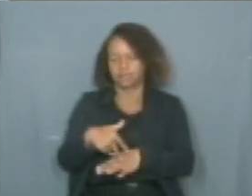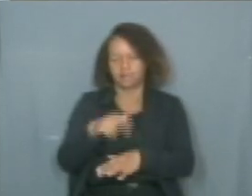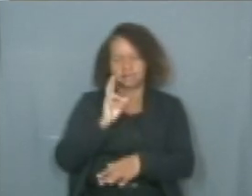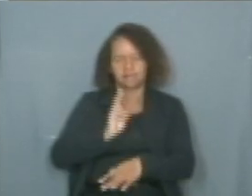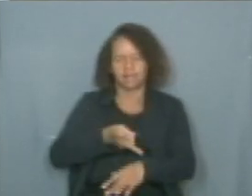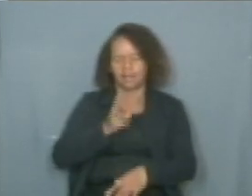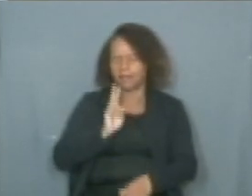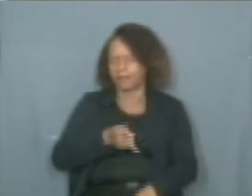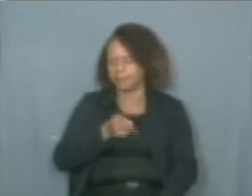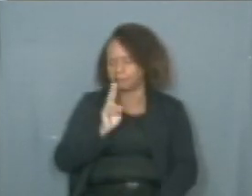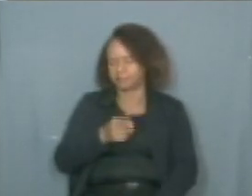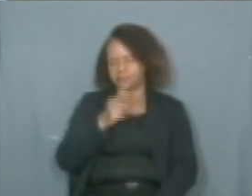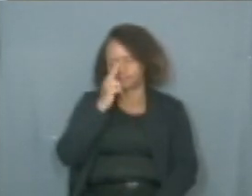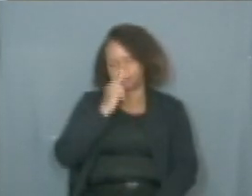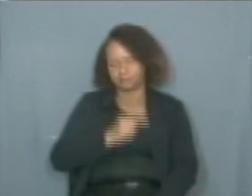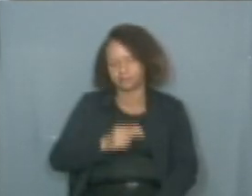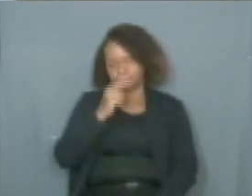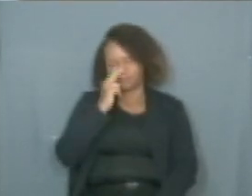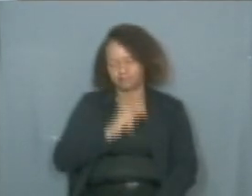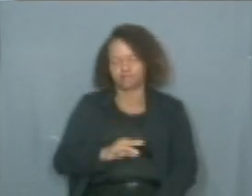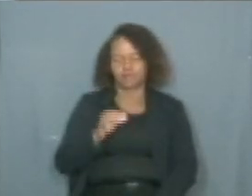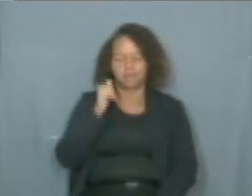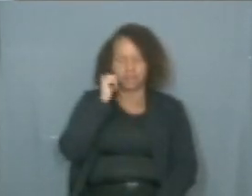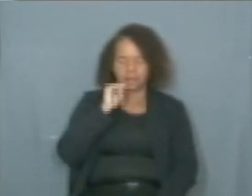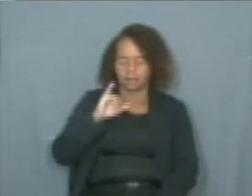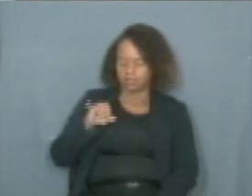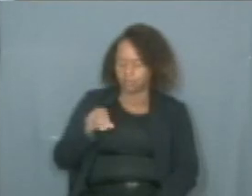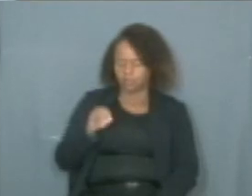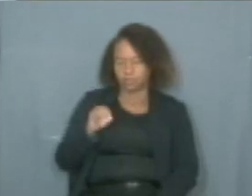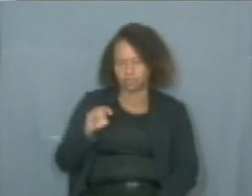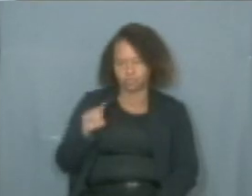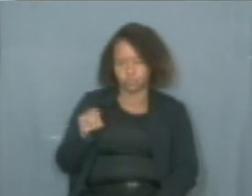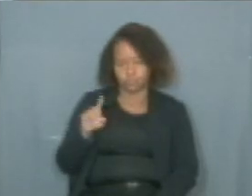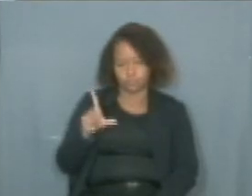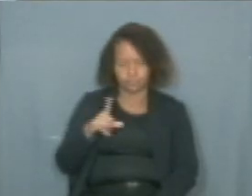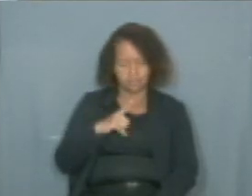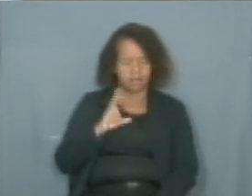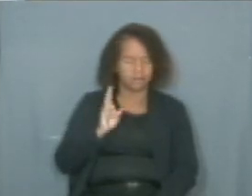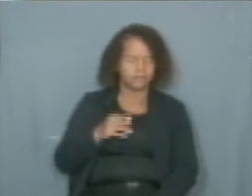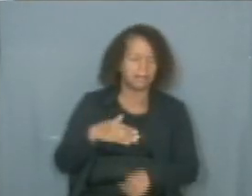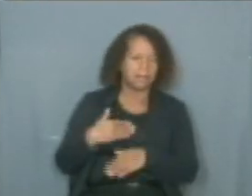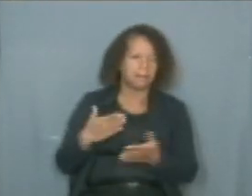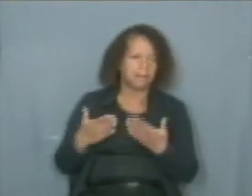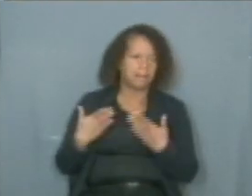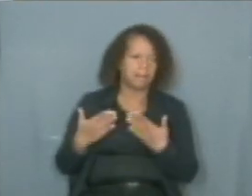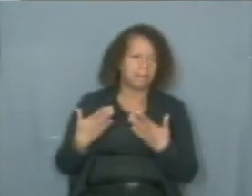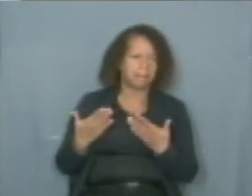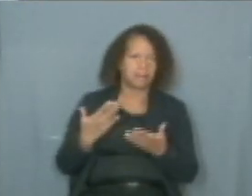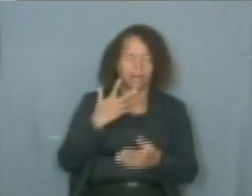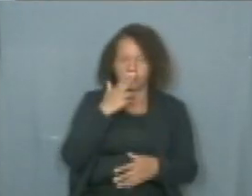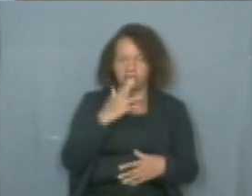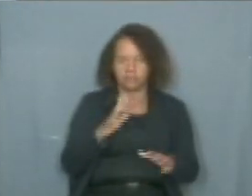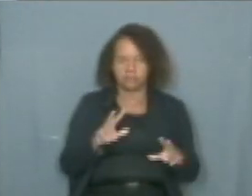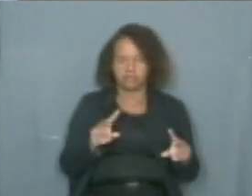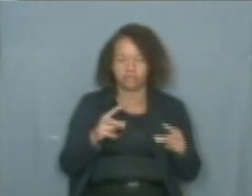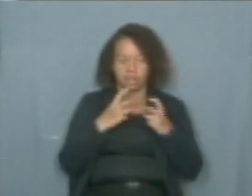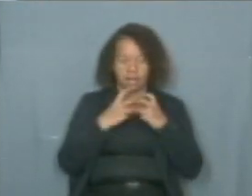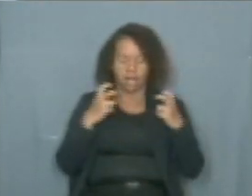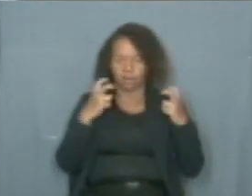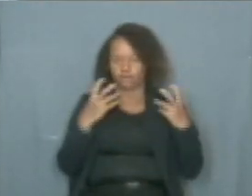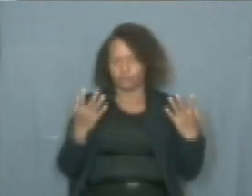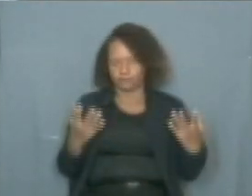existe o hábito, né, vereadora Jô, de haver conversas que buscam até disputar no tom de